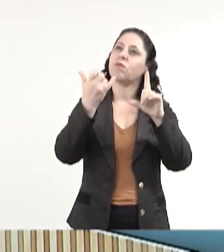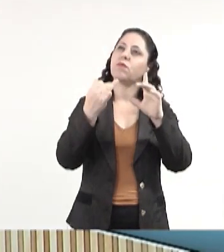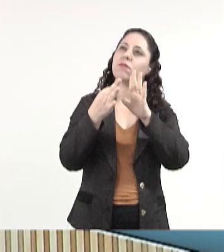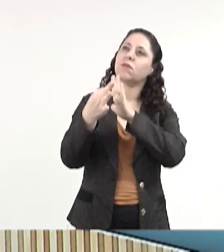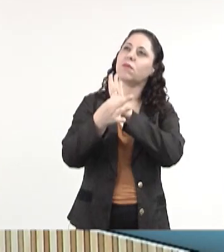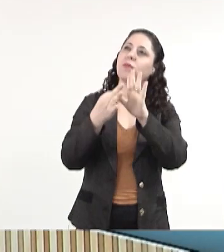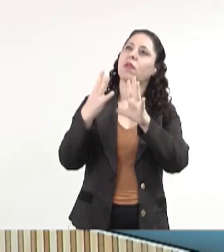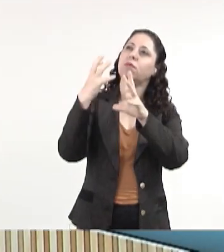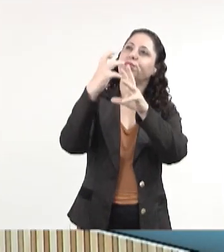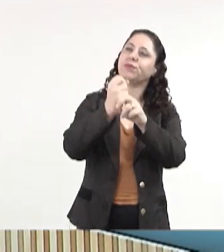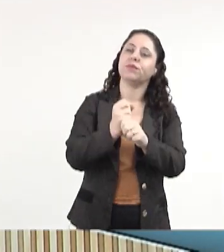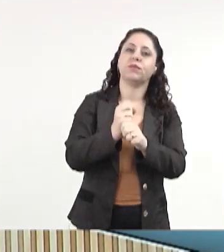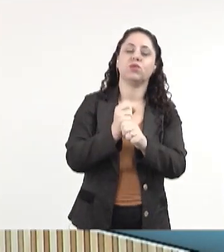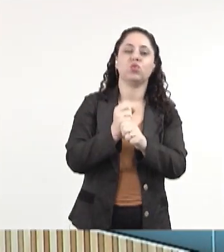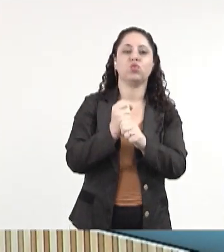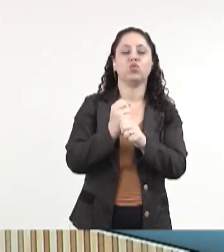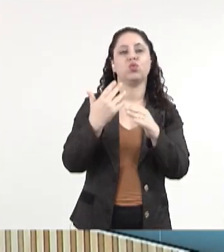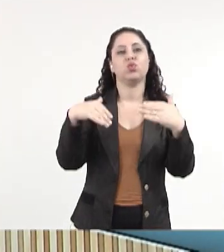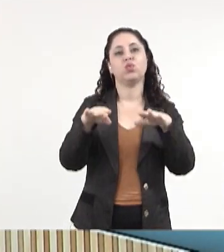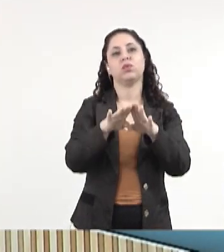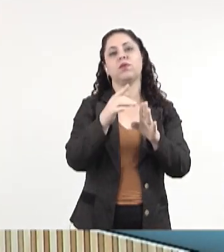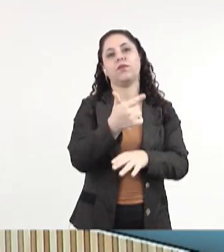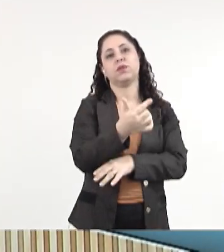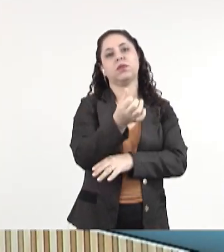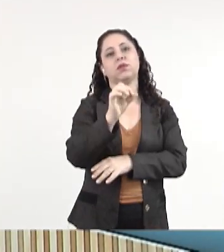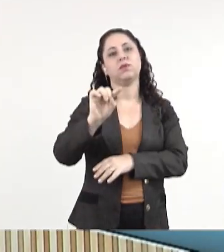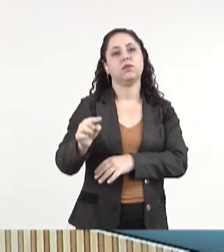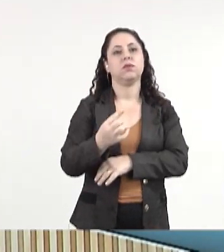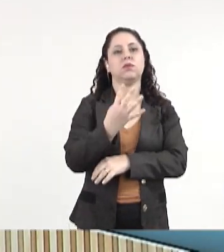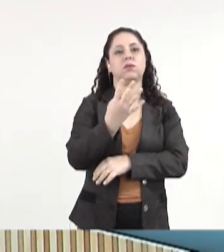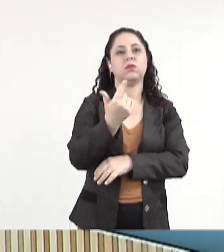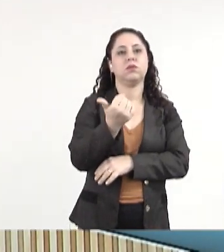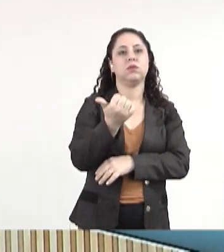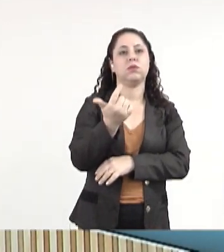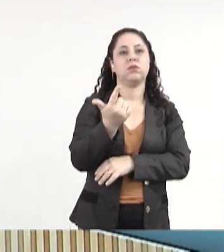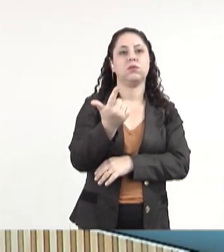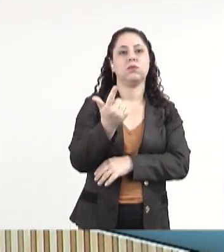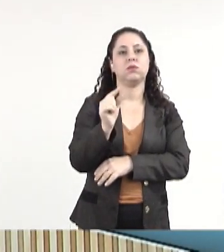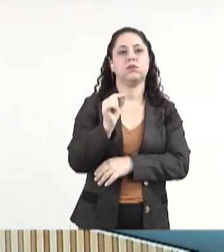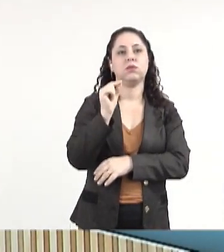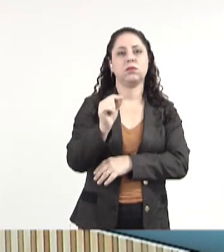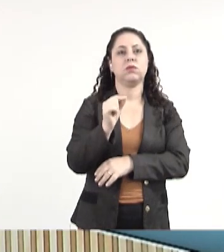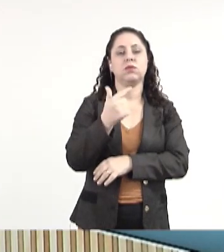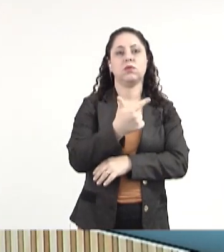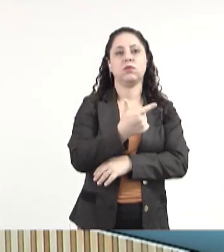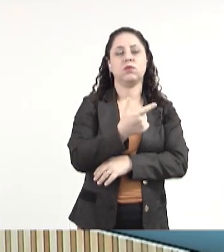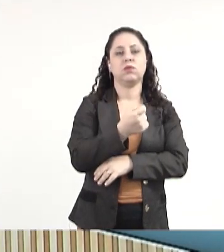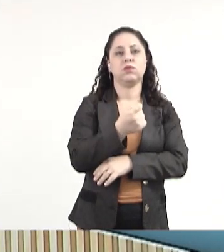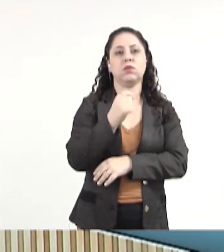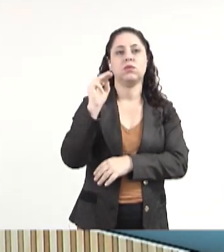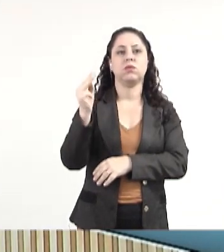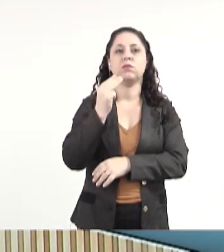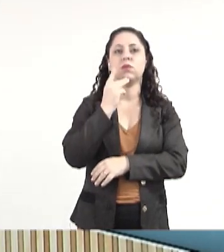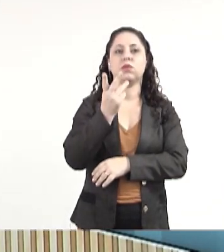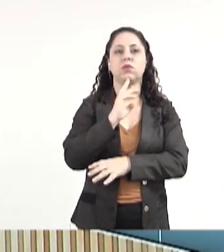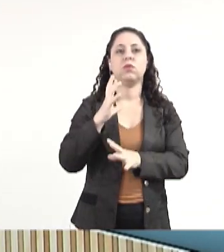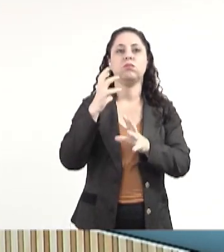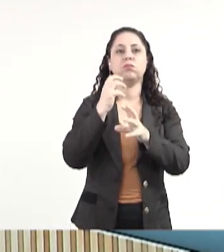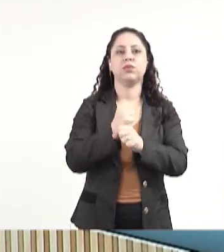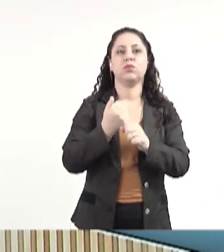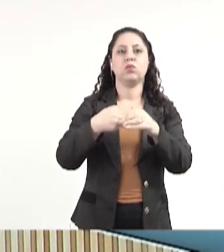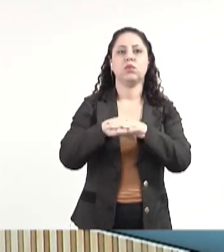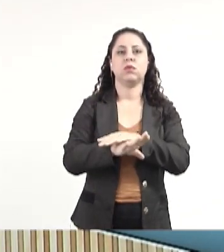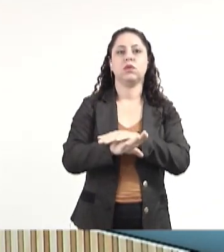mencionei, né, o valor de receita e despesa no mesmo patamar, 26,402 milhões de reais, sendo que 200 milhões de reais ficarão reservados